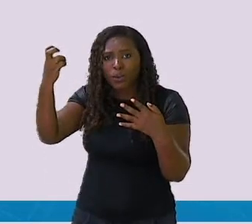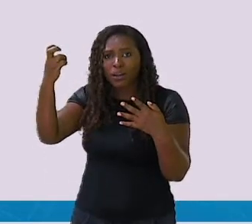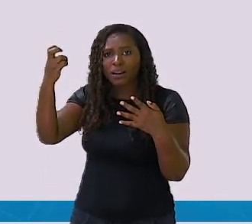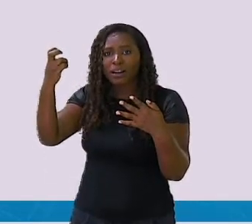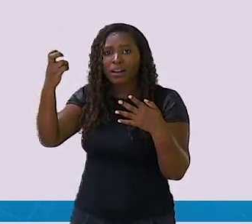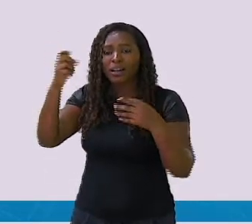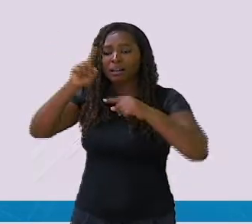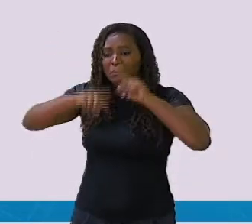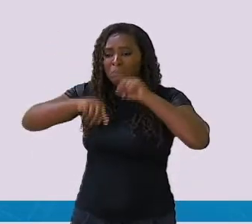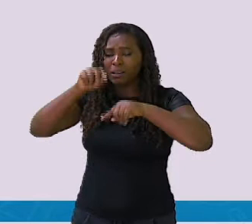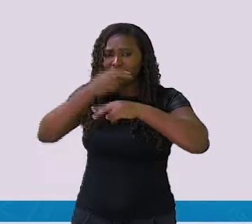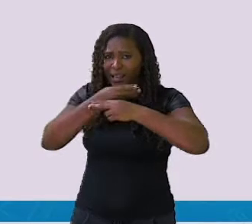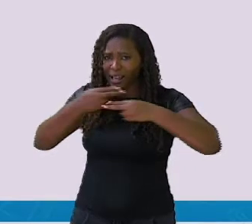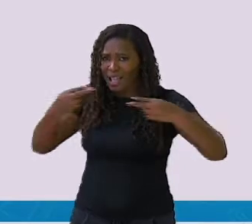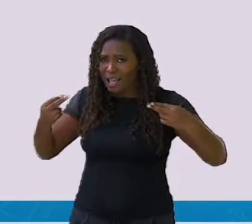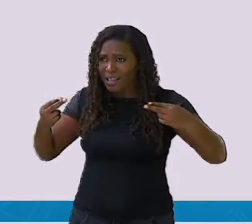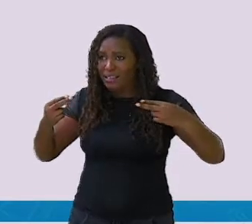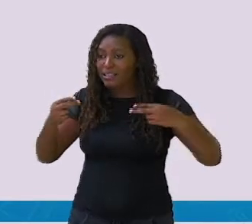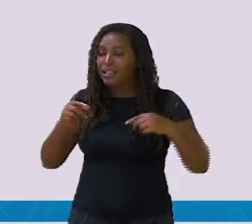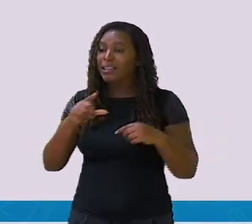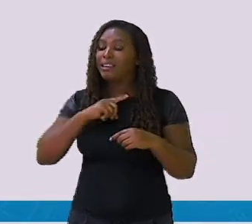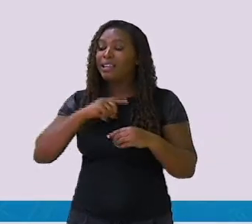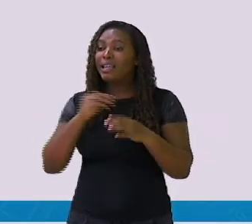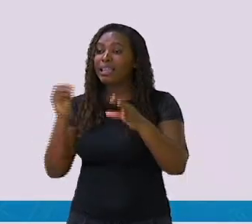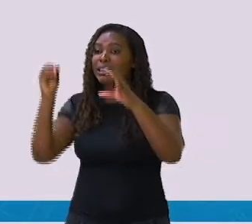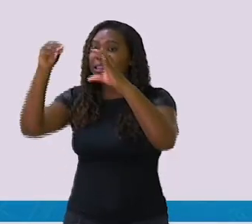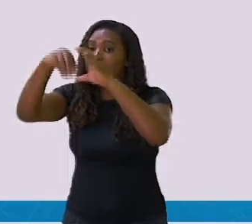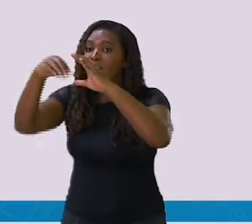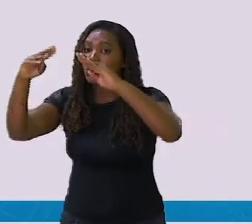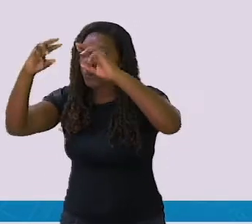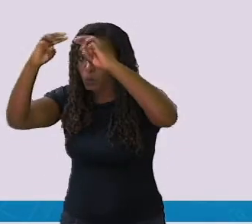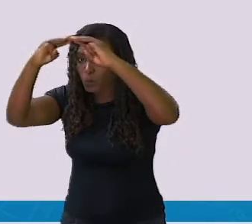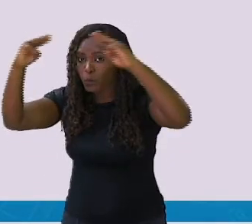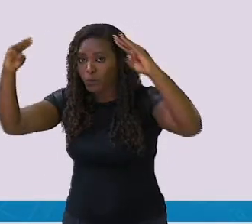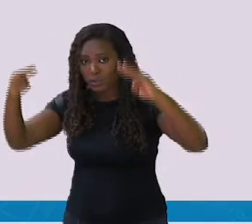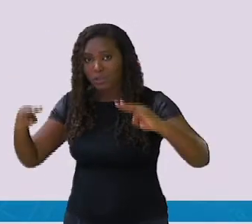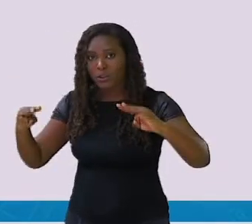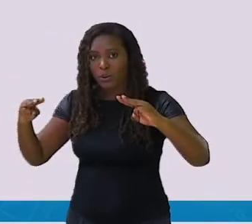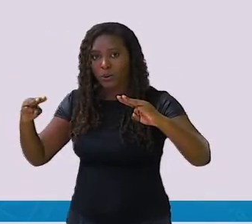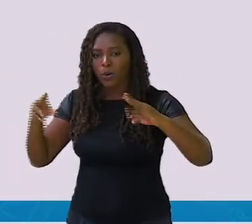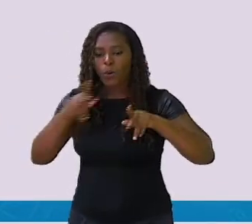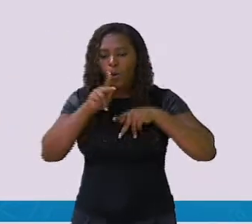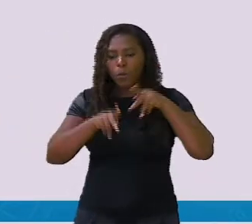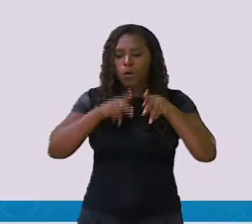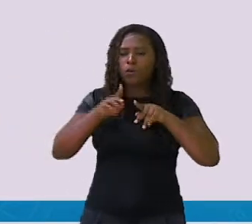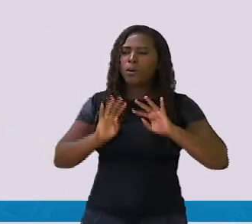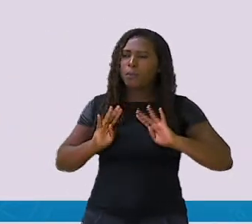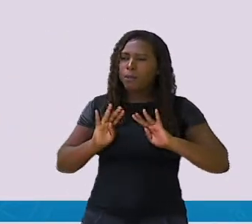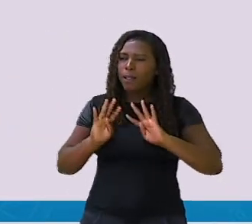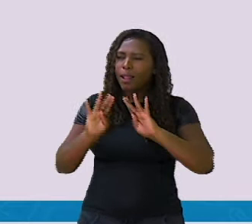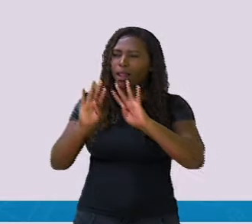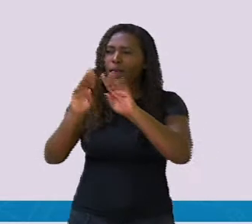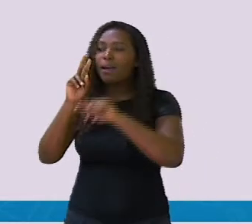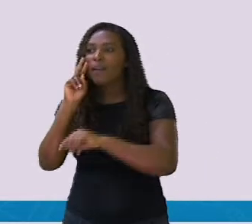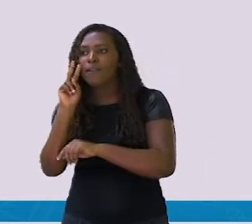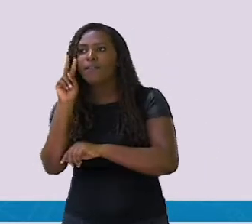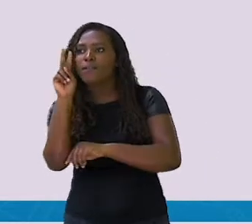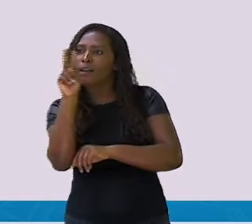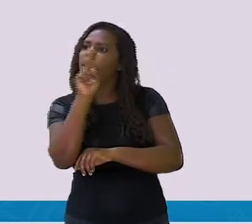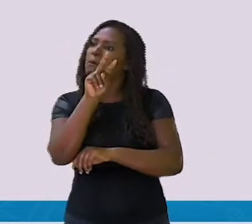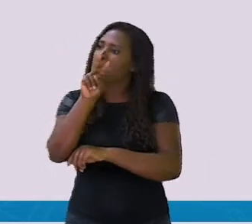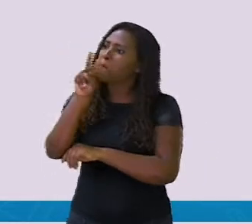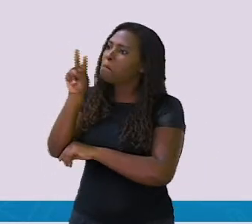essas exposições são abertas ao público, a serviço da sociedade e do seu desenvolvimento. Então essa lei,